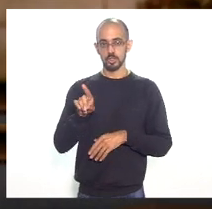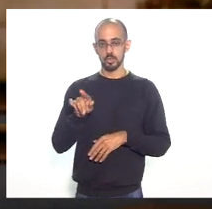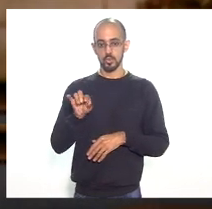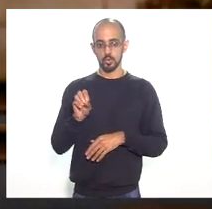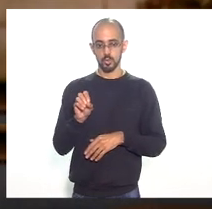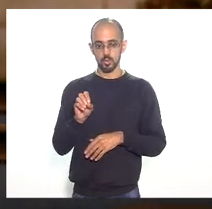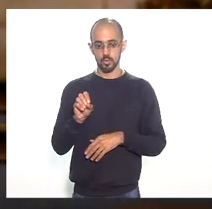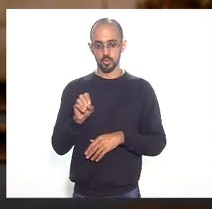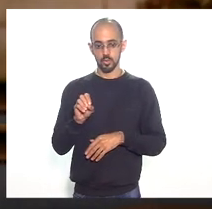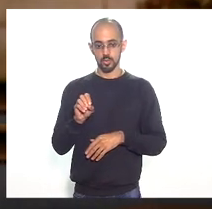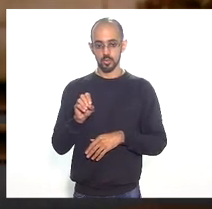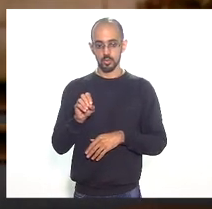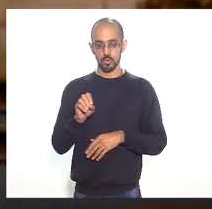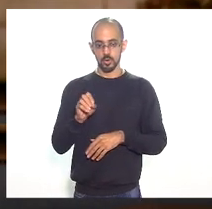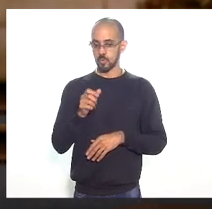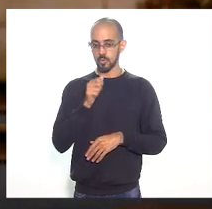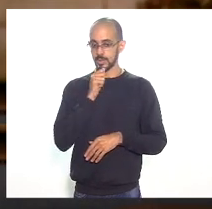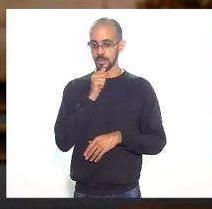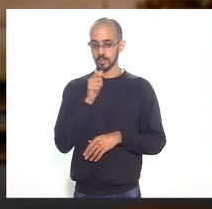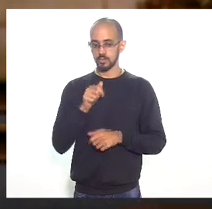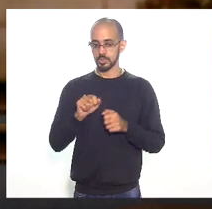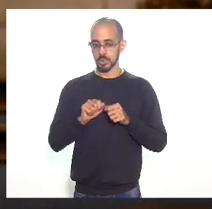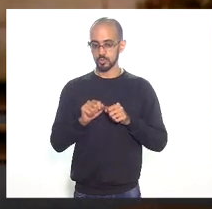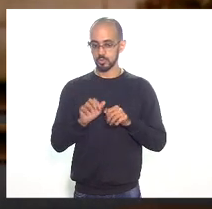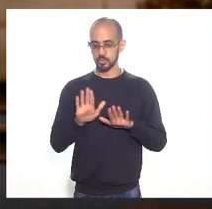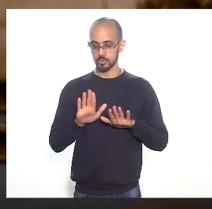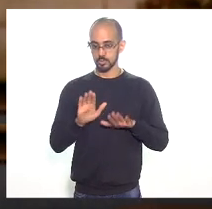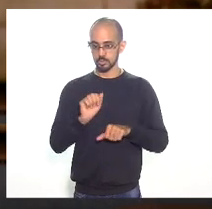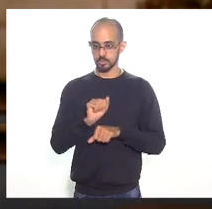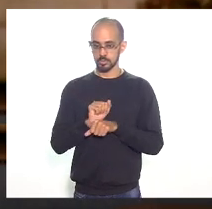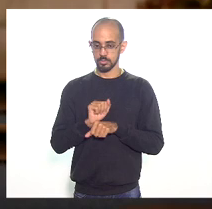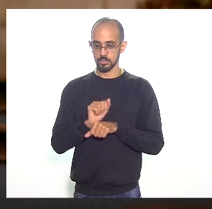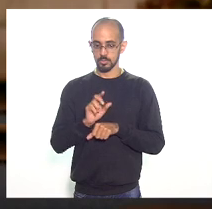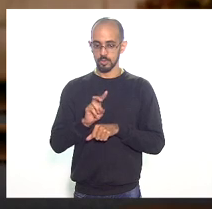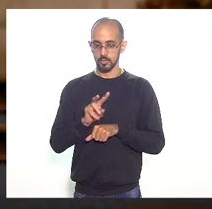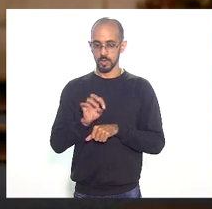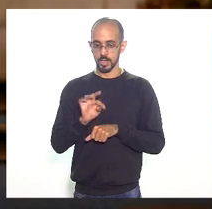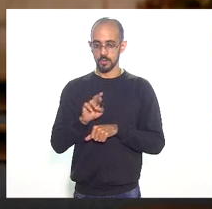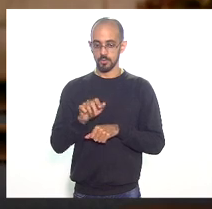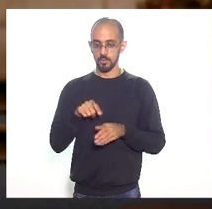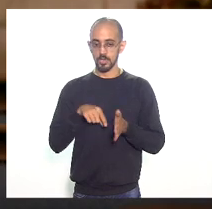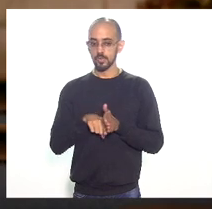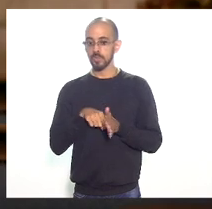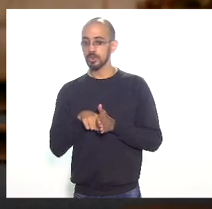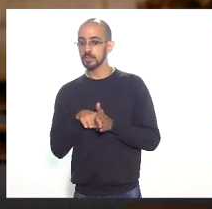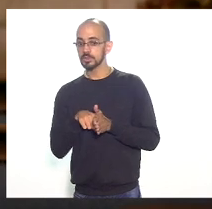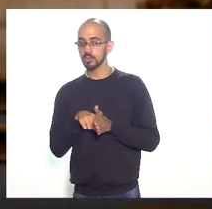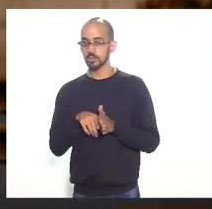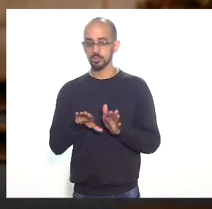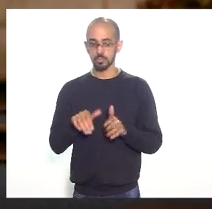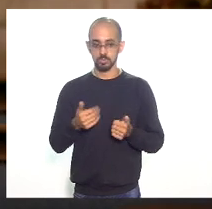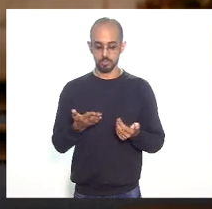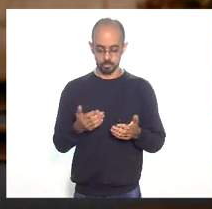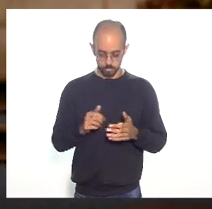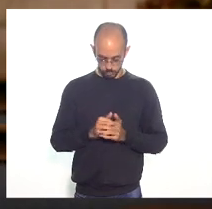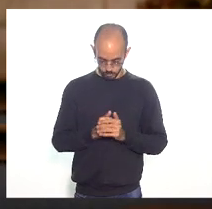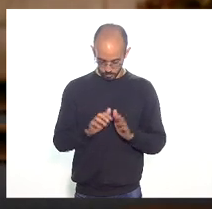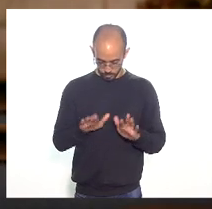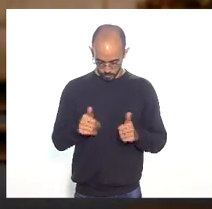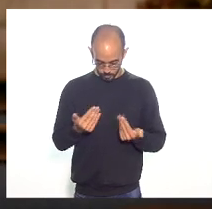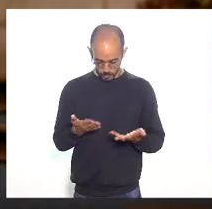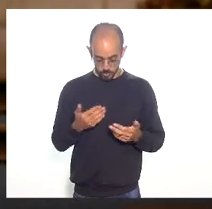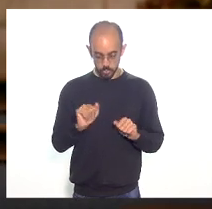Verificação, presidente. Não, não fizemos nada ainda. Verificação, presidente. Ok. Então, com os pareceres